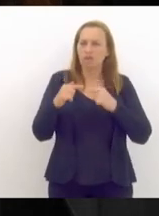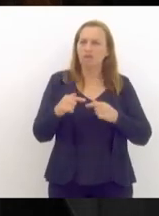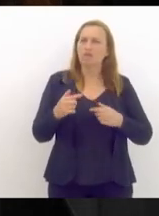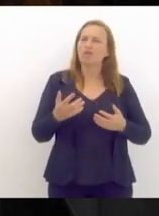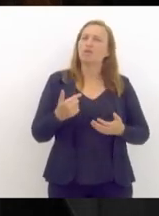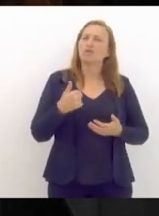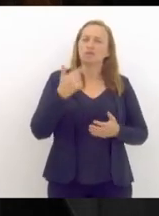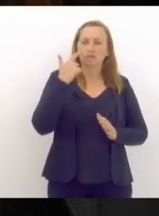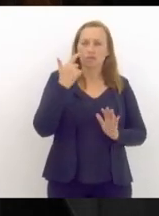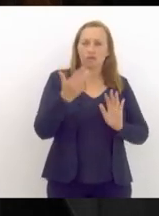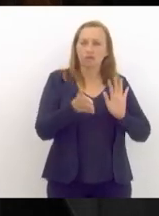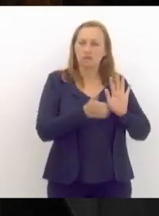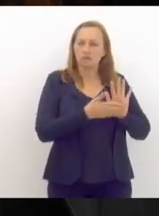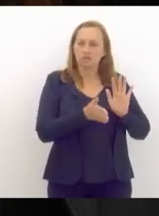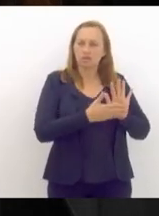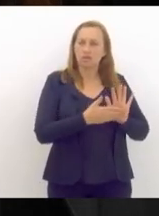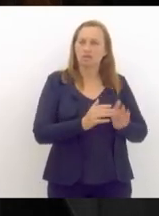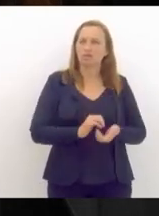essas propostas,